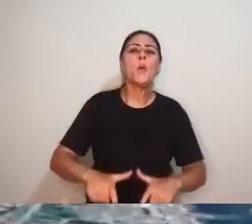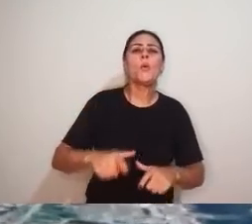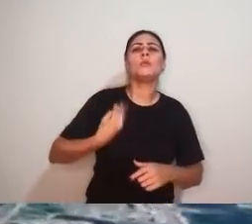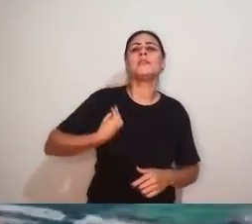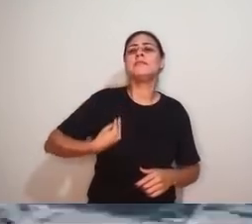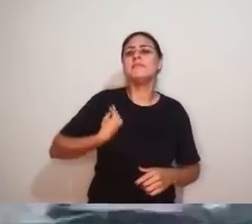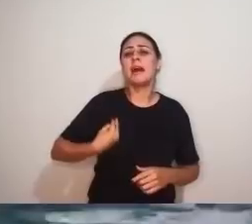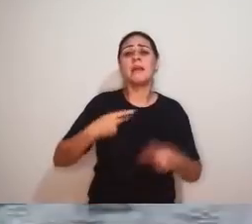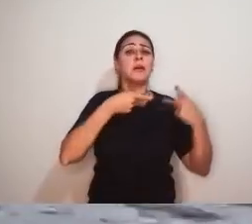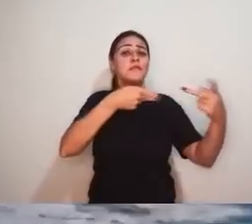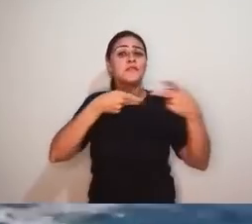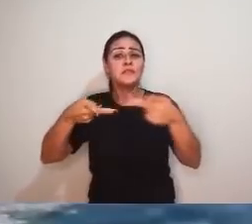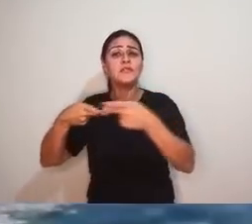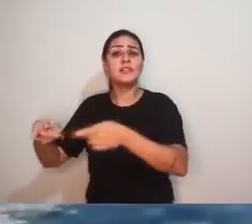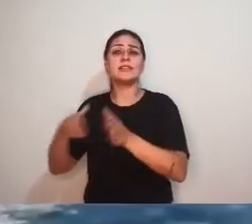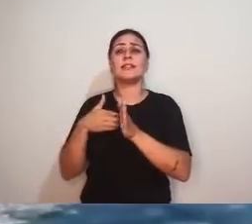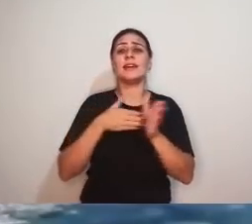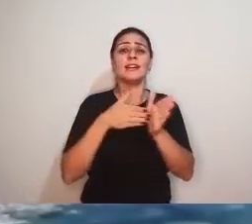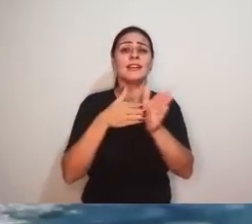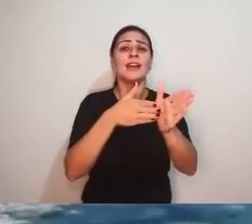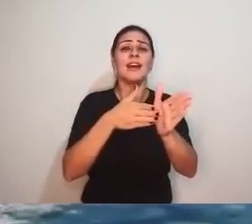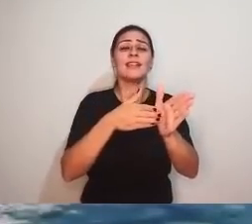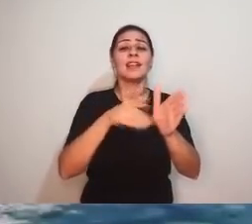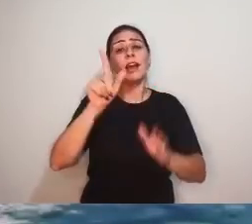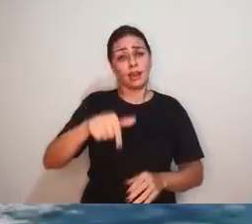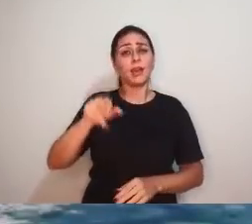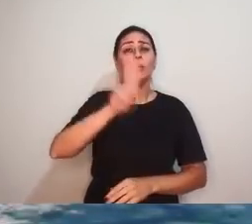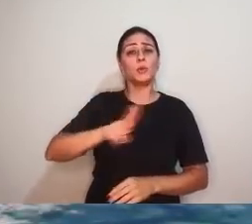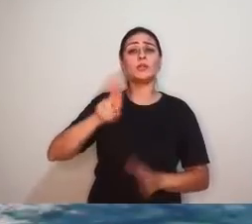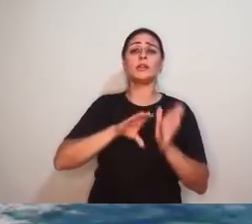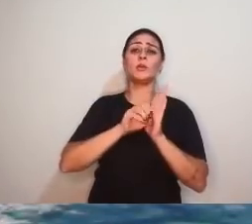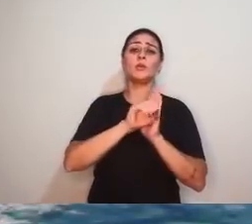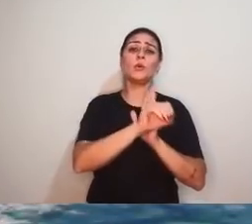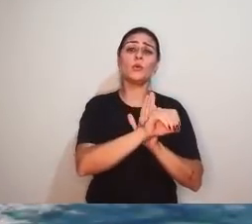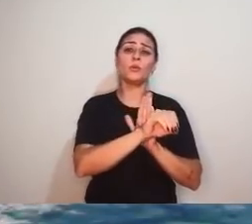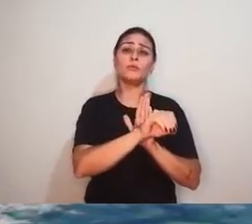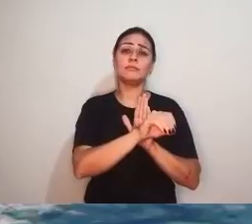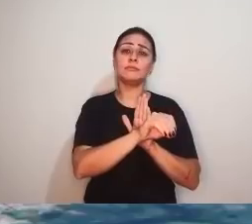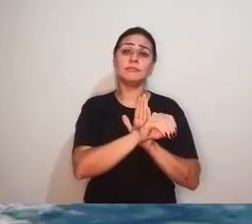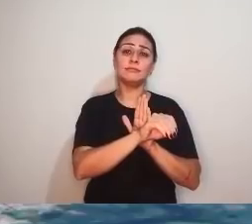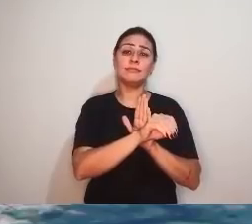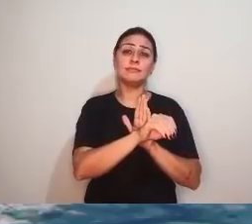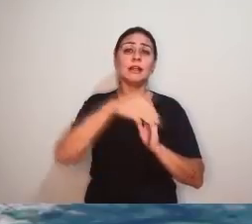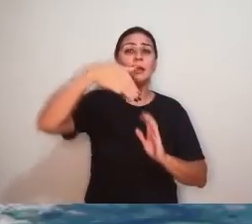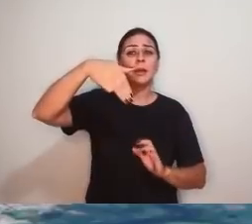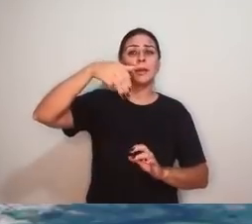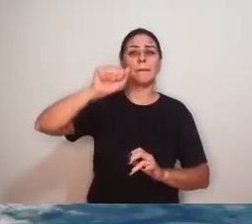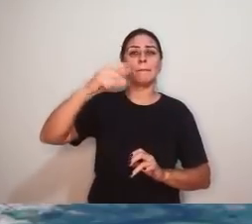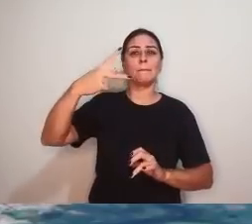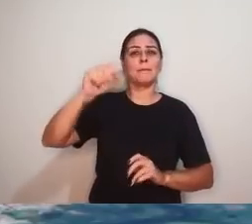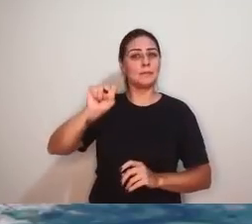Que bacana, onde é que está localizado. Então fazer visitas guiadas com nossos alunos usando, de novo, o Google.